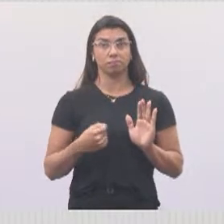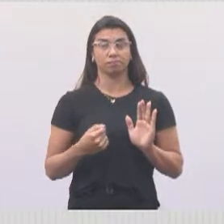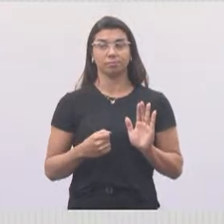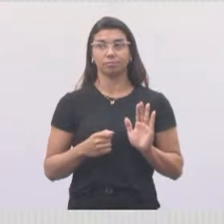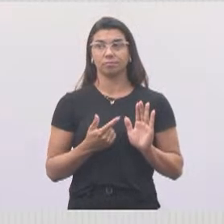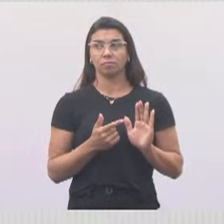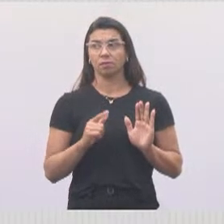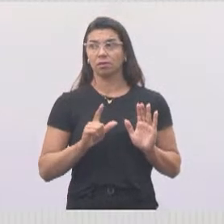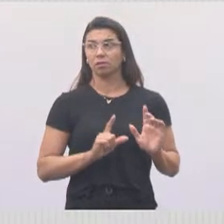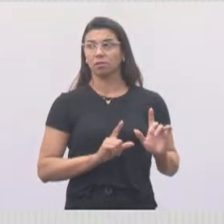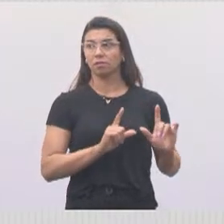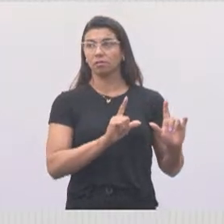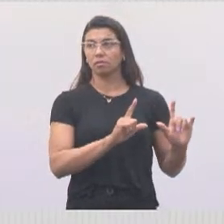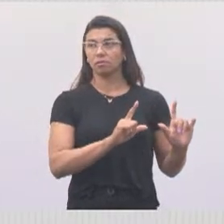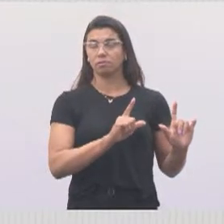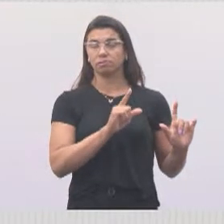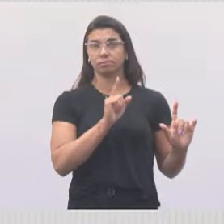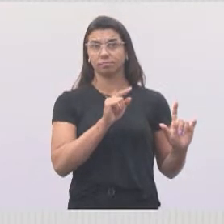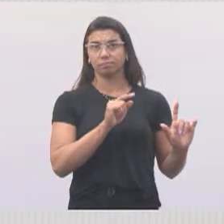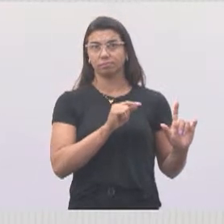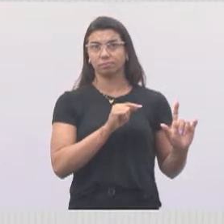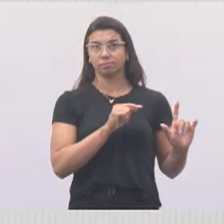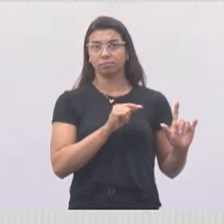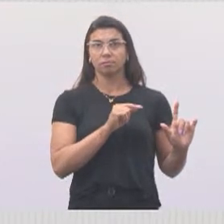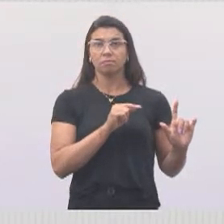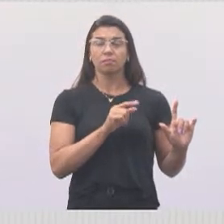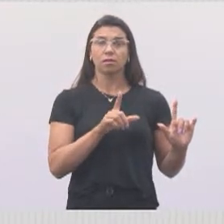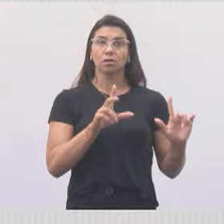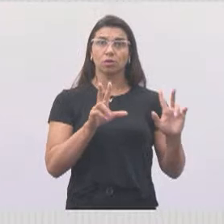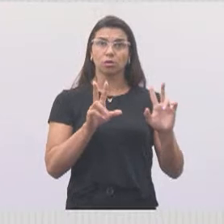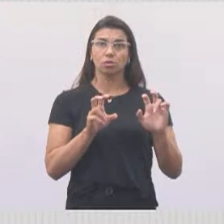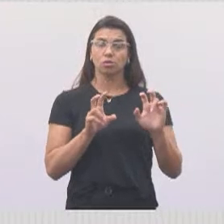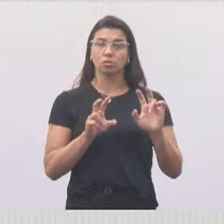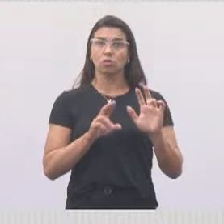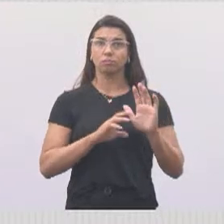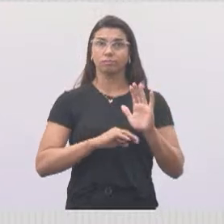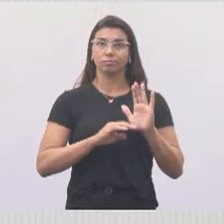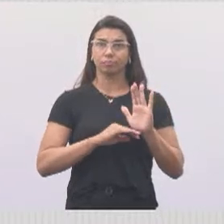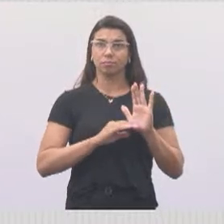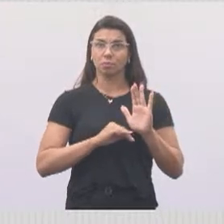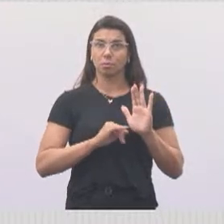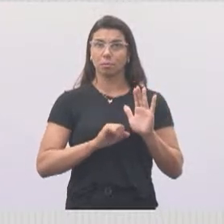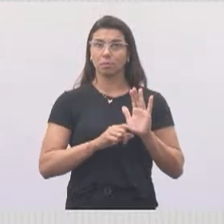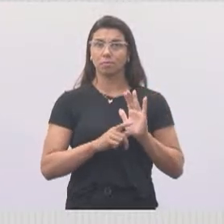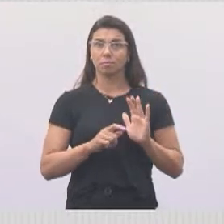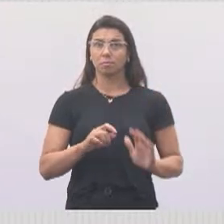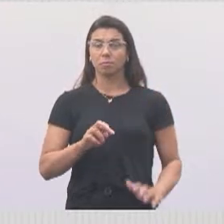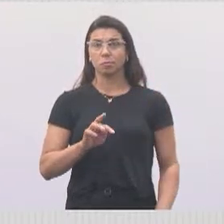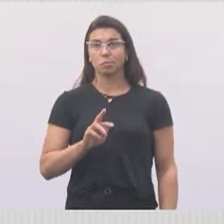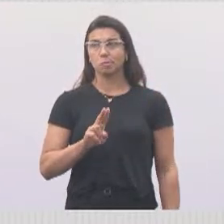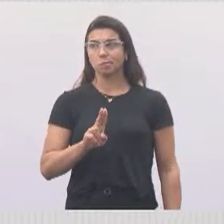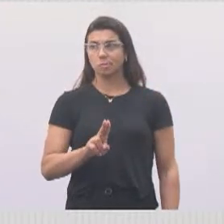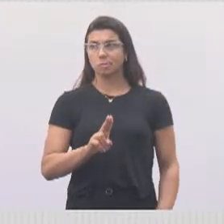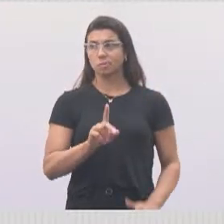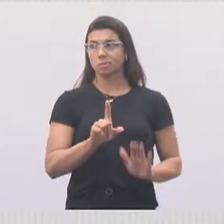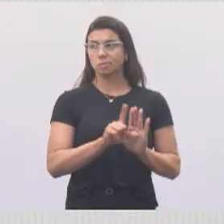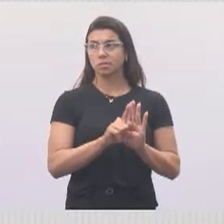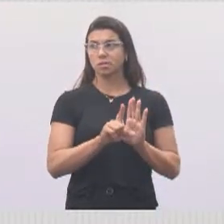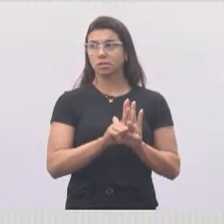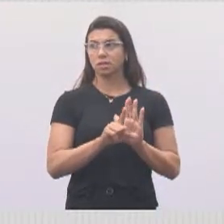ir para o próximo, por favor. Aí, ó. A isenção de IPTU está prevista na Lei